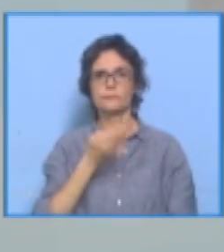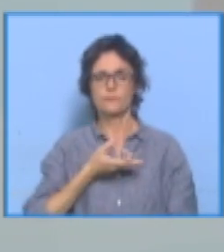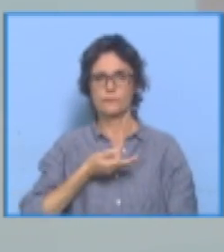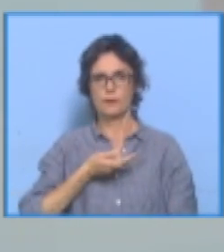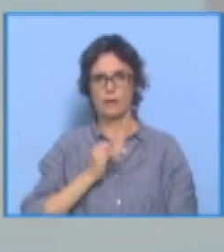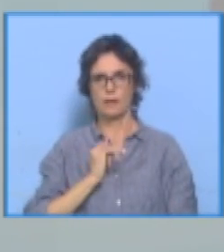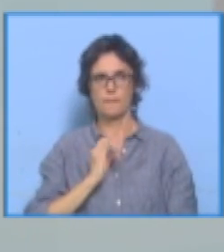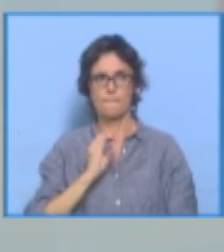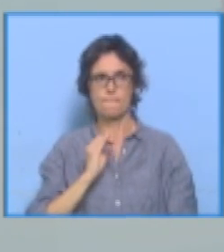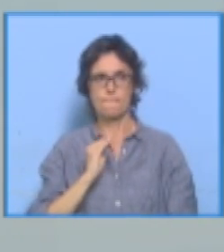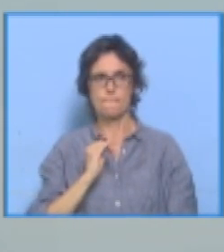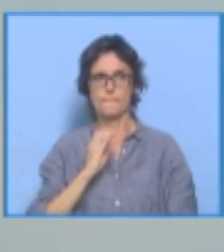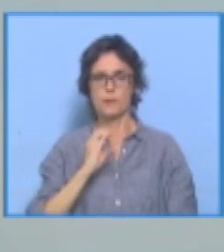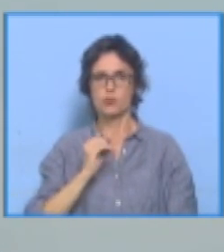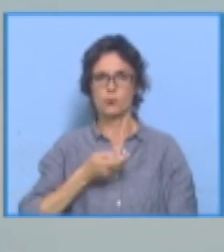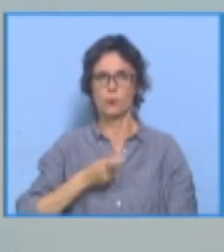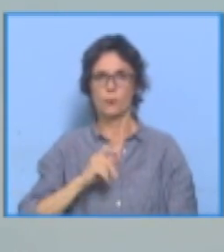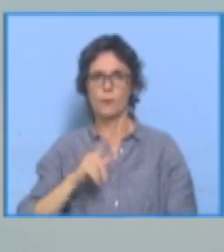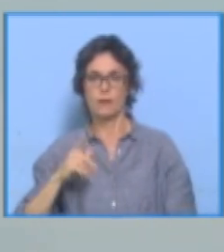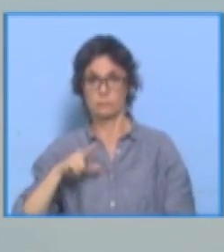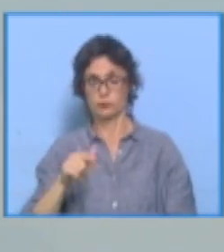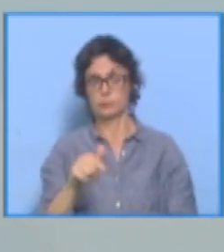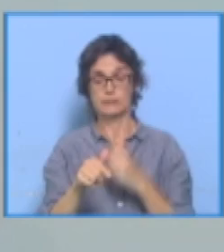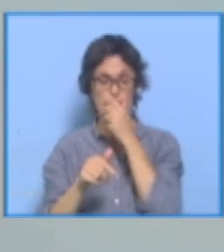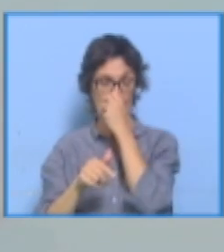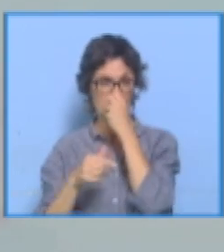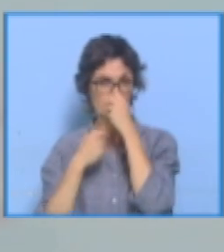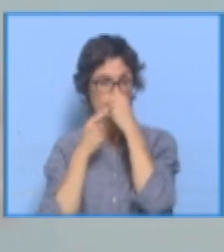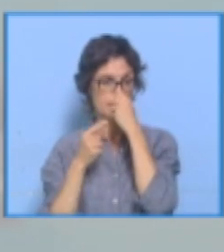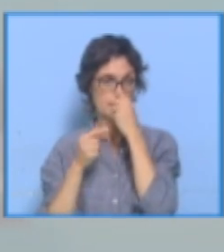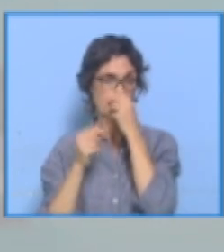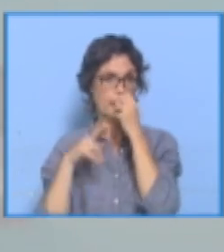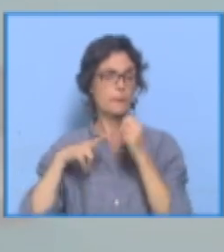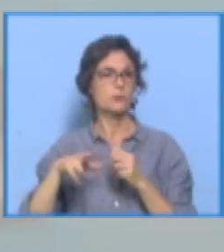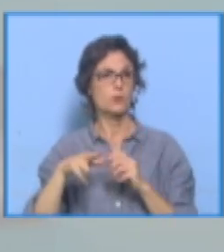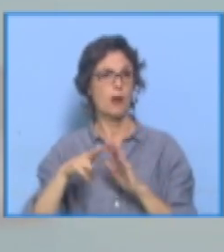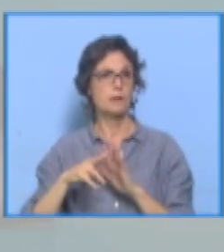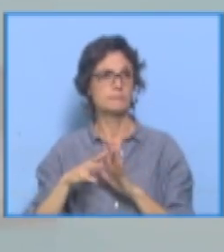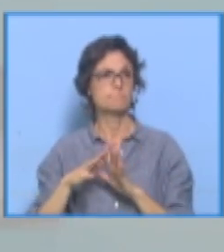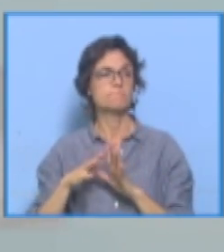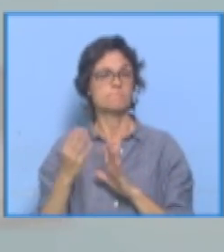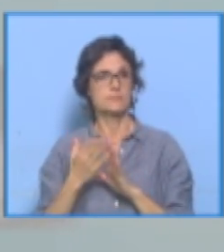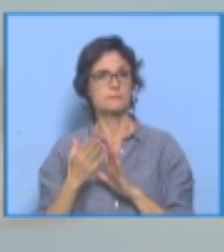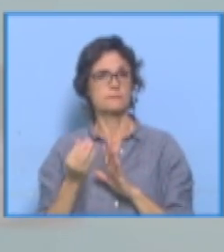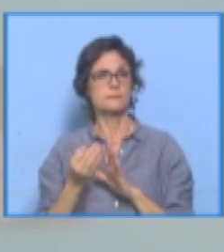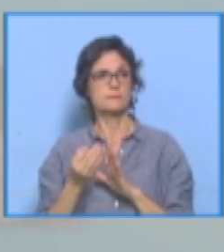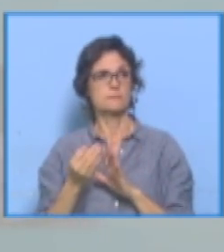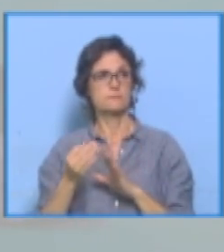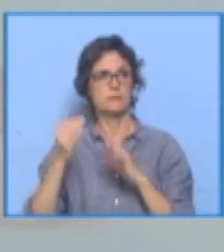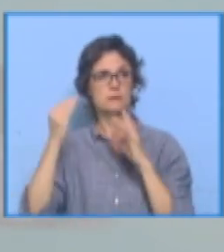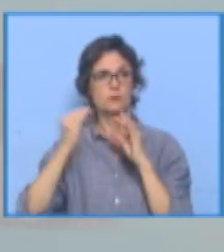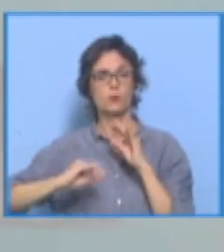que em Portugal é talvez no campo do ensino que há maior distância em relação ao princípio